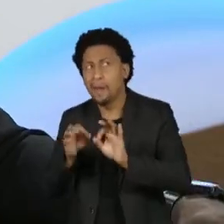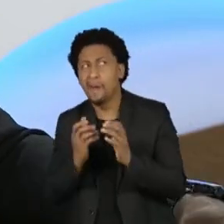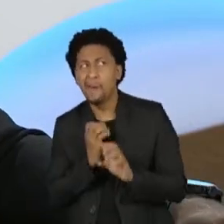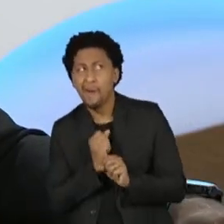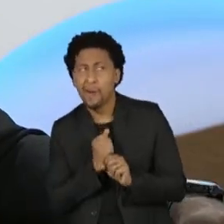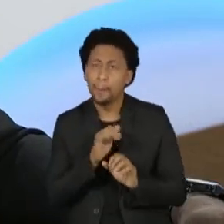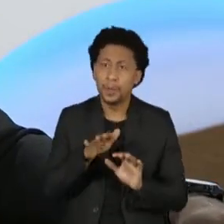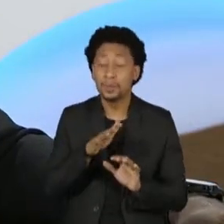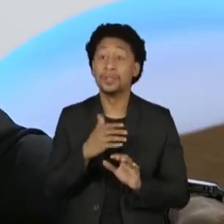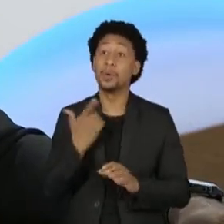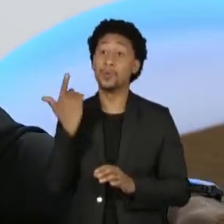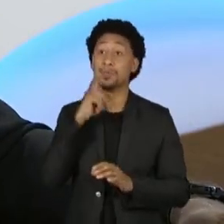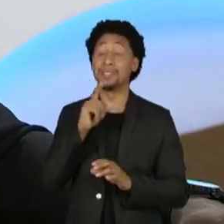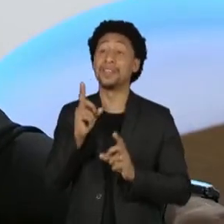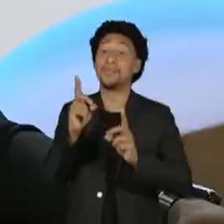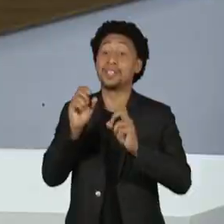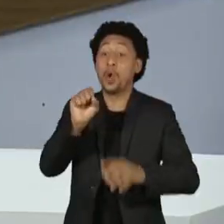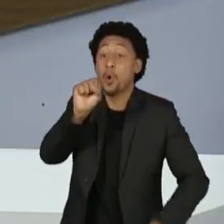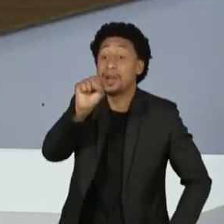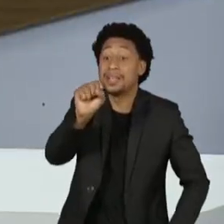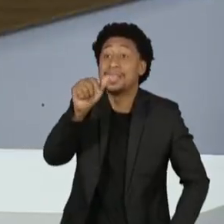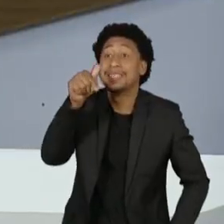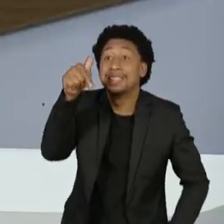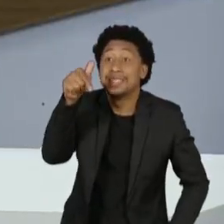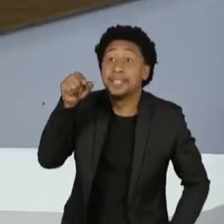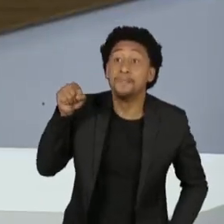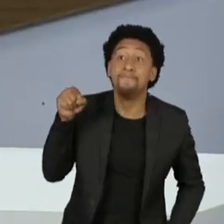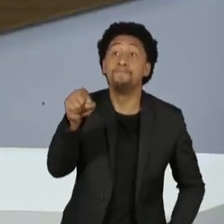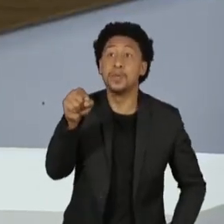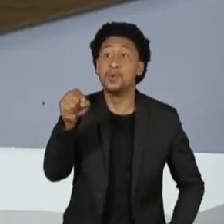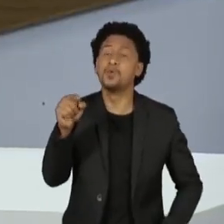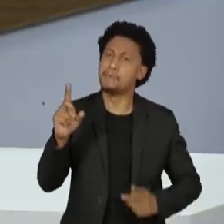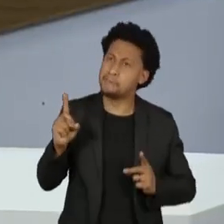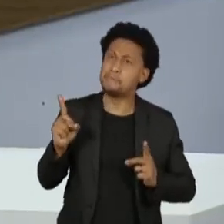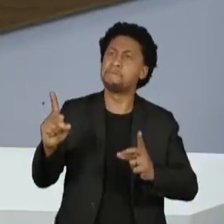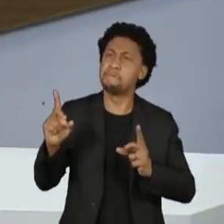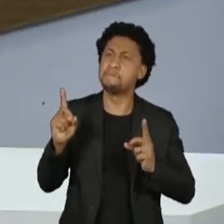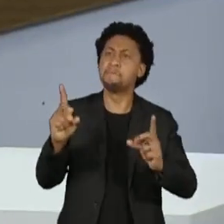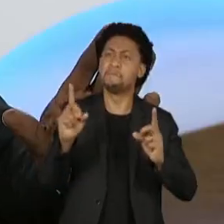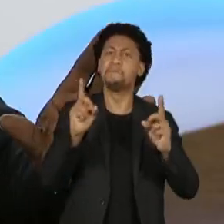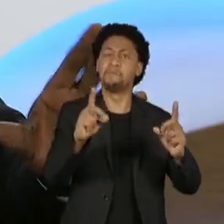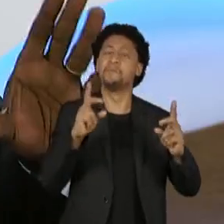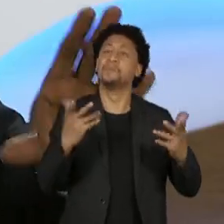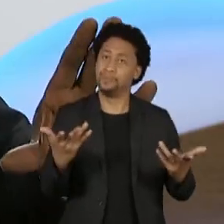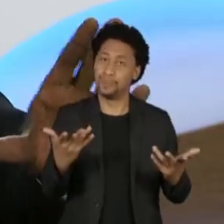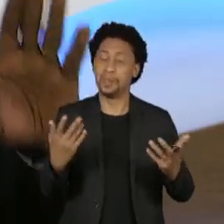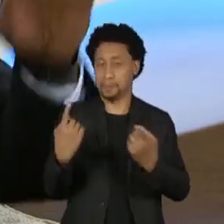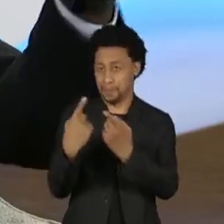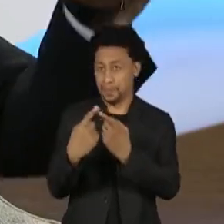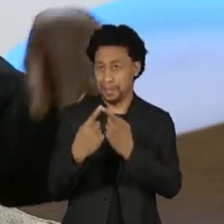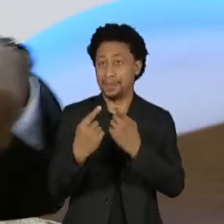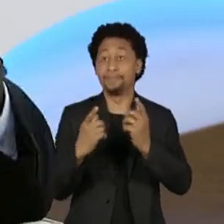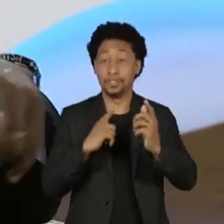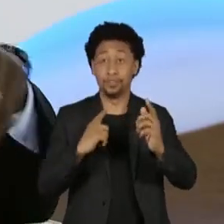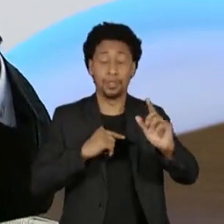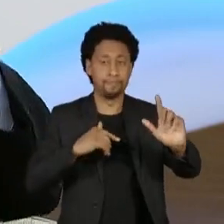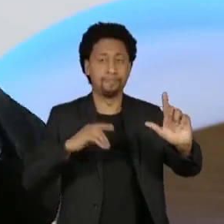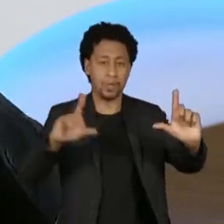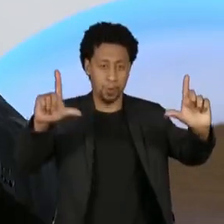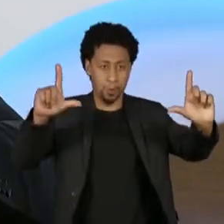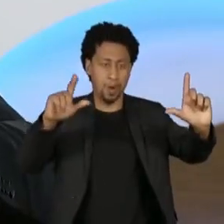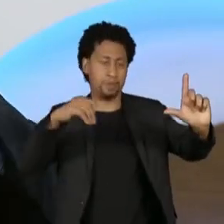eu vendi 87 mil discos logo de primeira assim porque o vi que fez uma arte num quadro